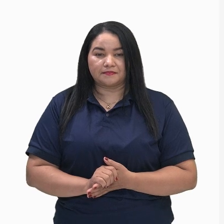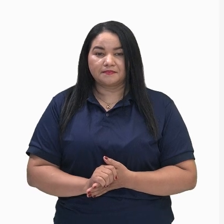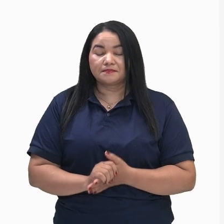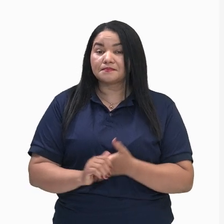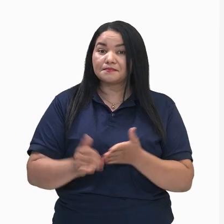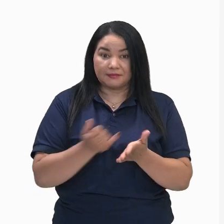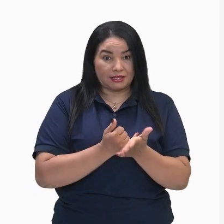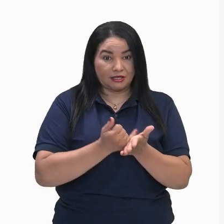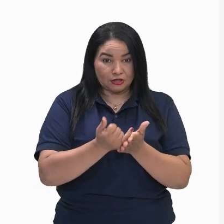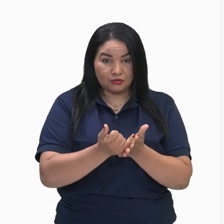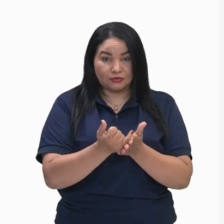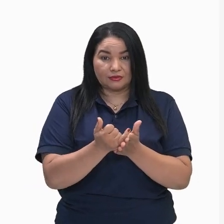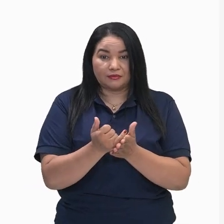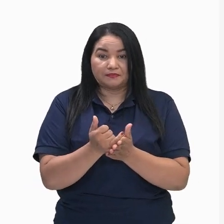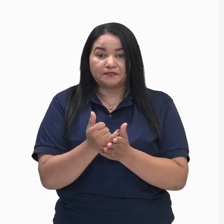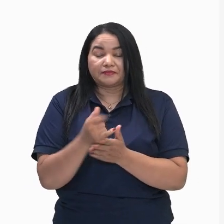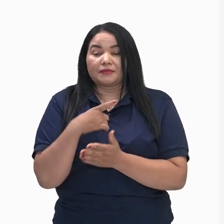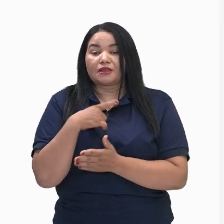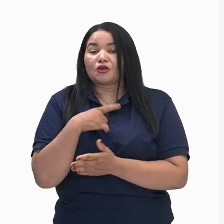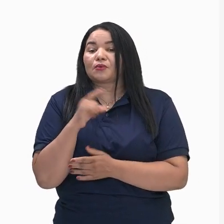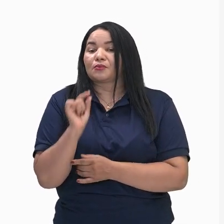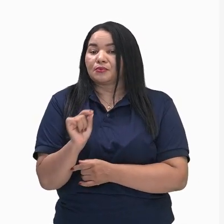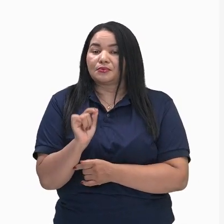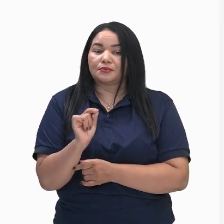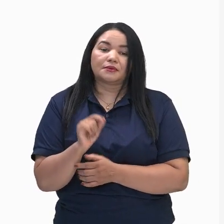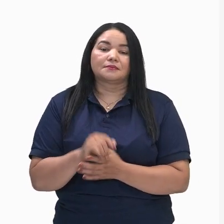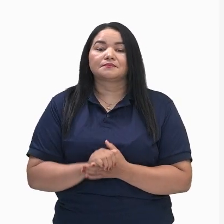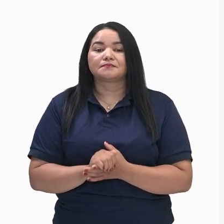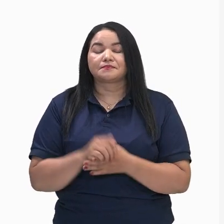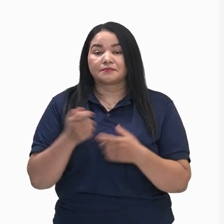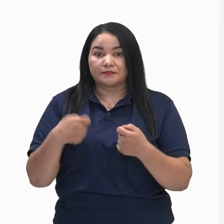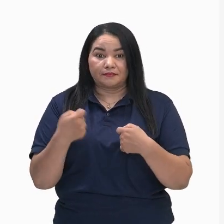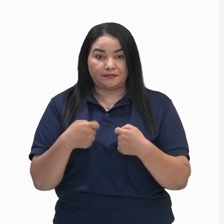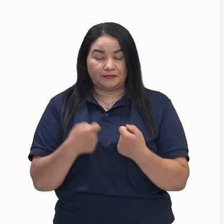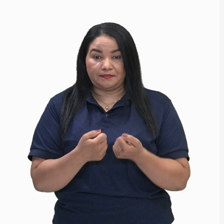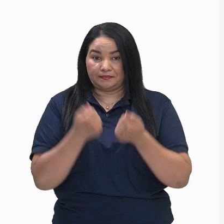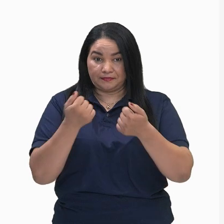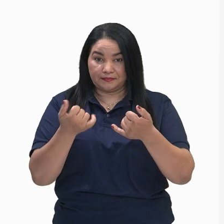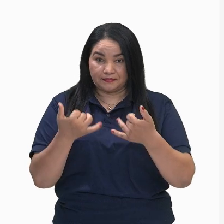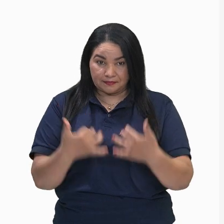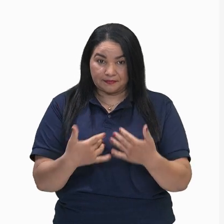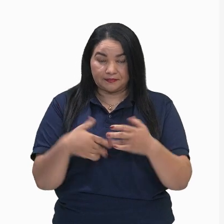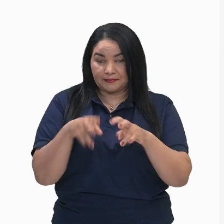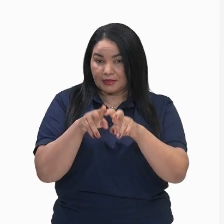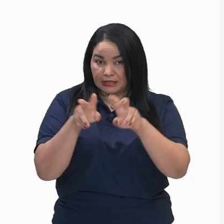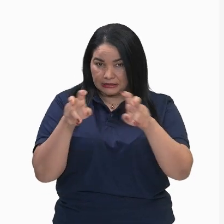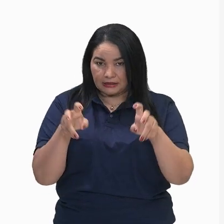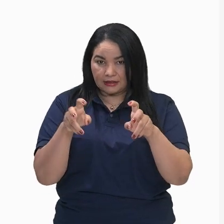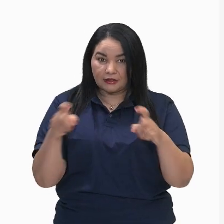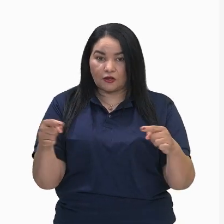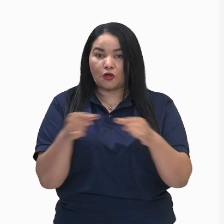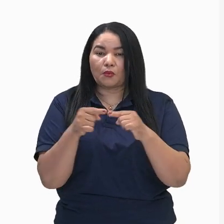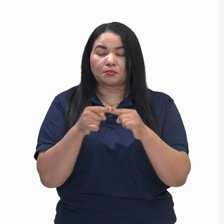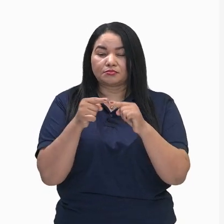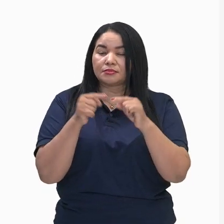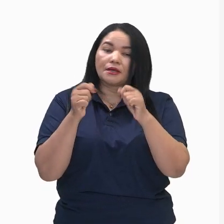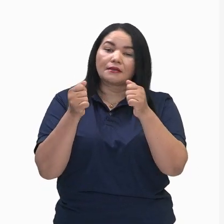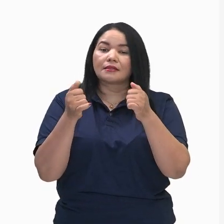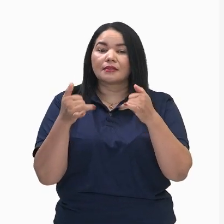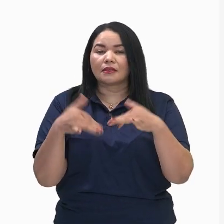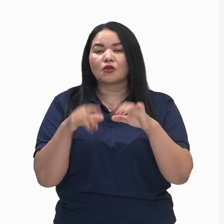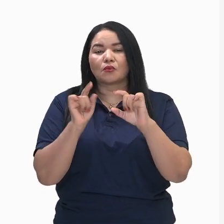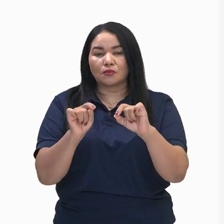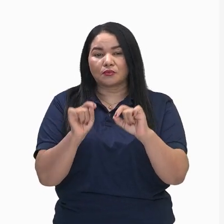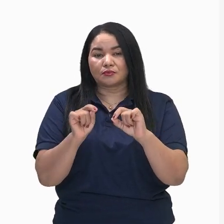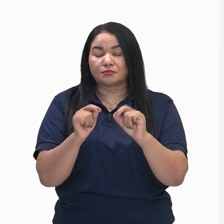Na introdução, deve haver uma exposição do tema a ser discutido, além